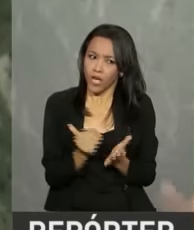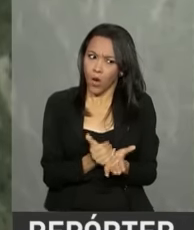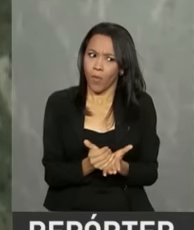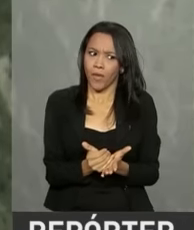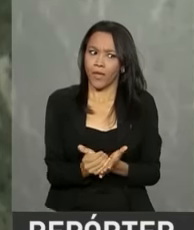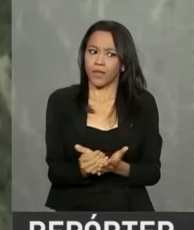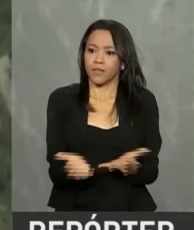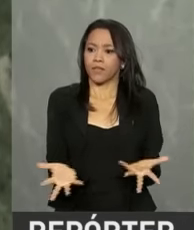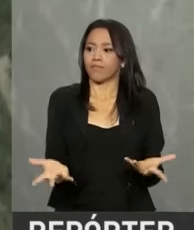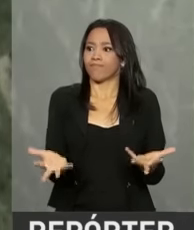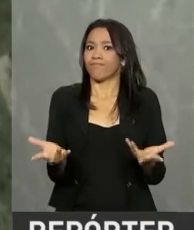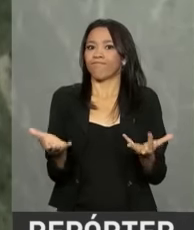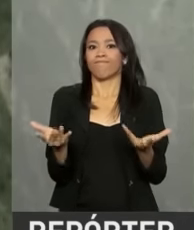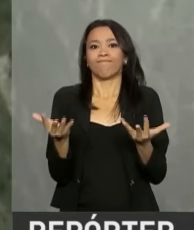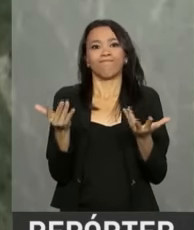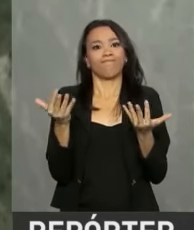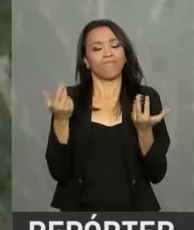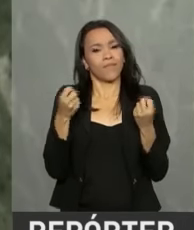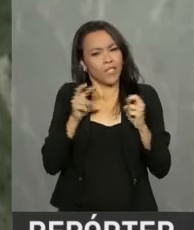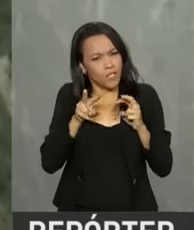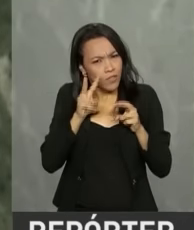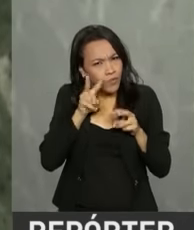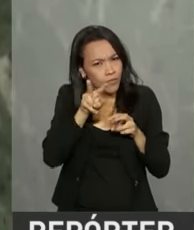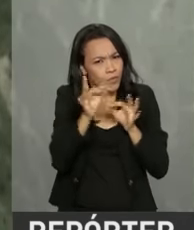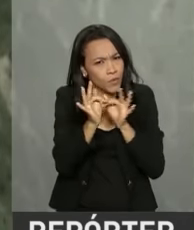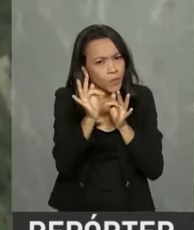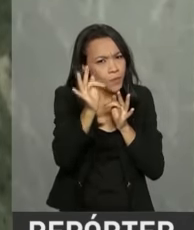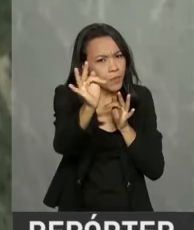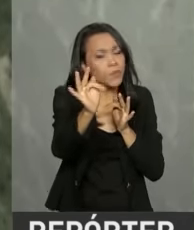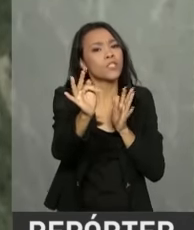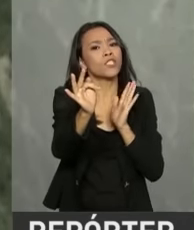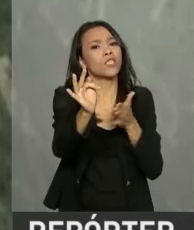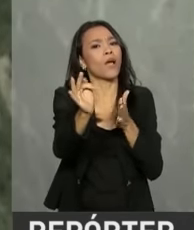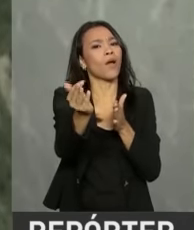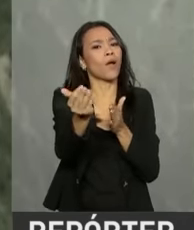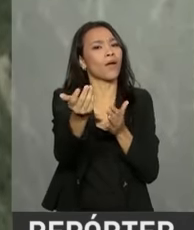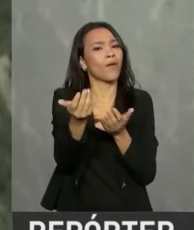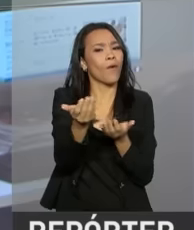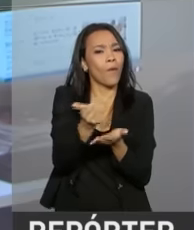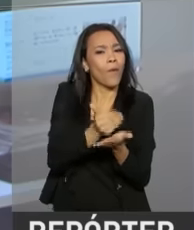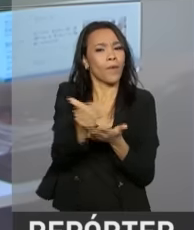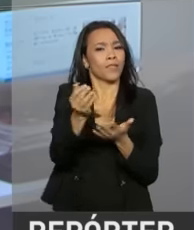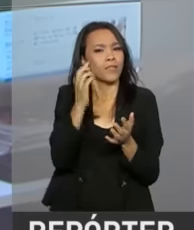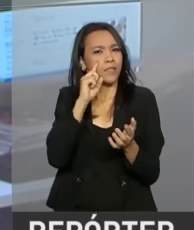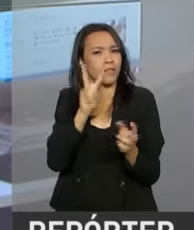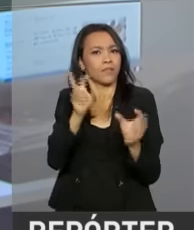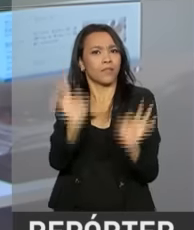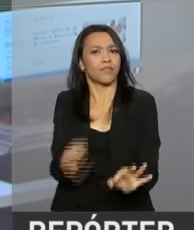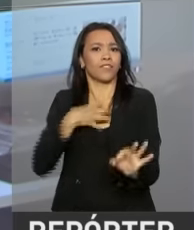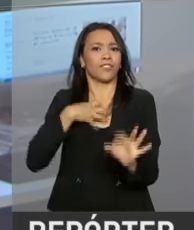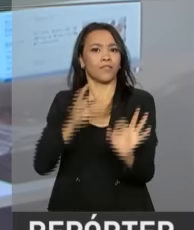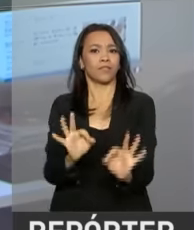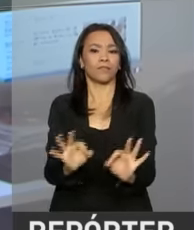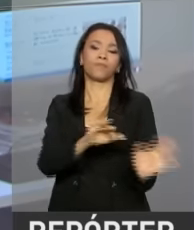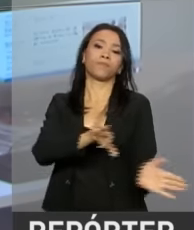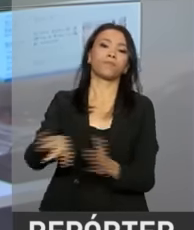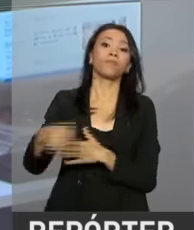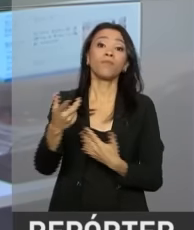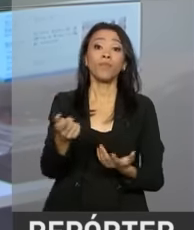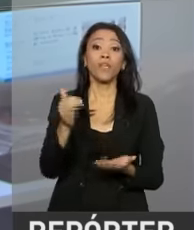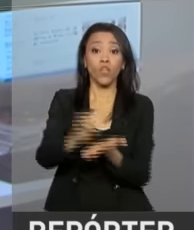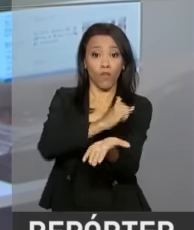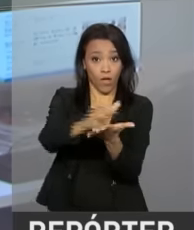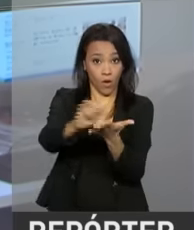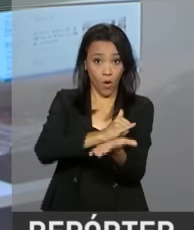a restabelecer-se e o horizonte mais próximo já começa a desenhar-se. Ainda em Nova York, o ministro